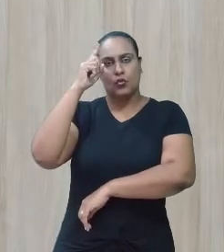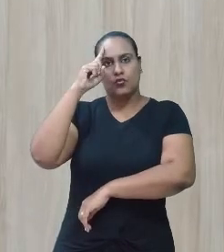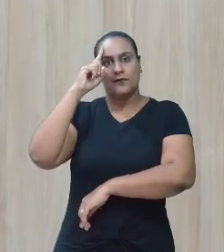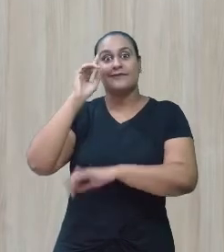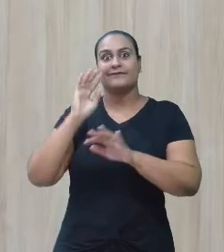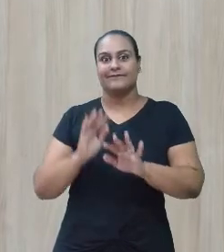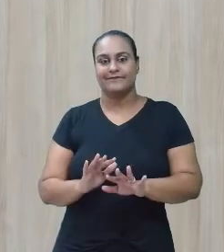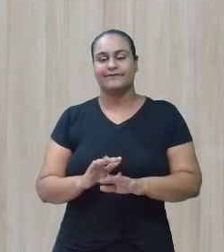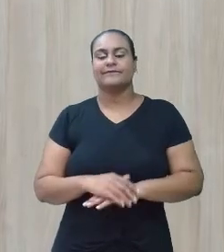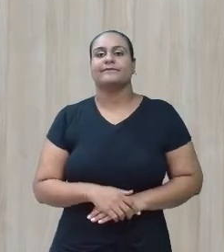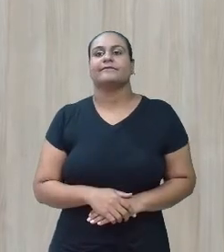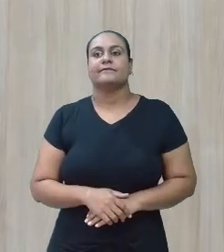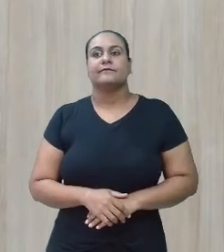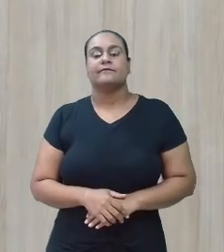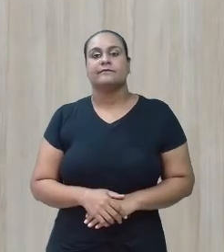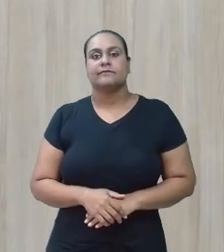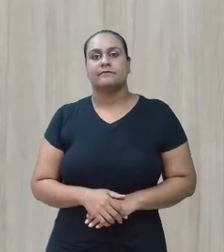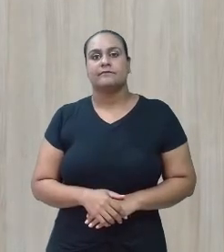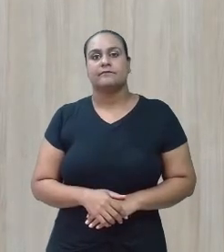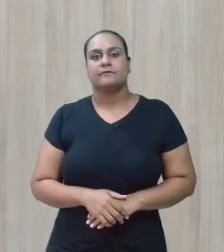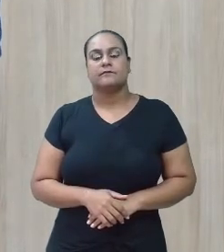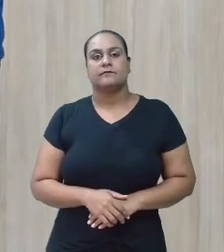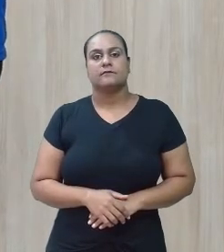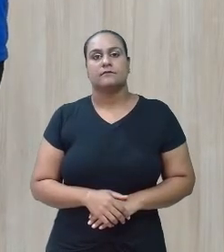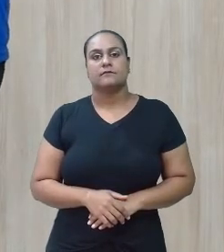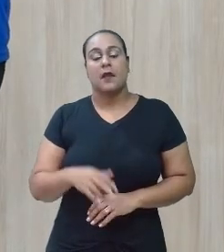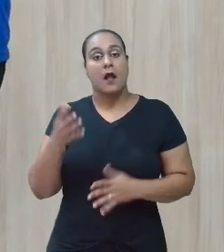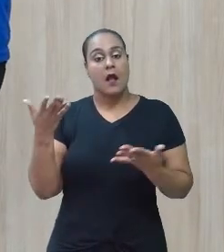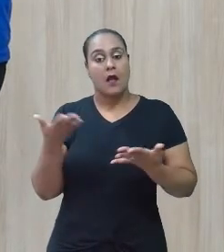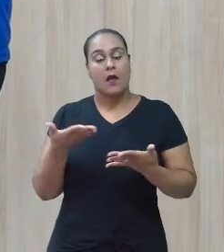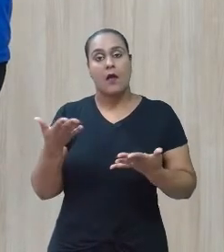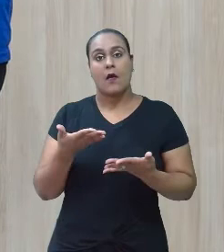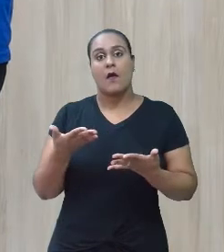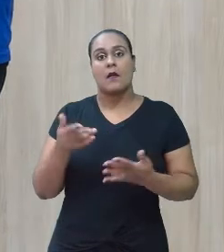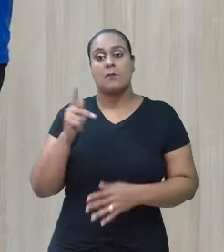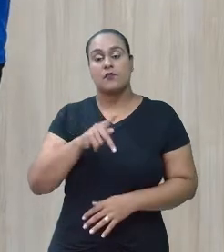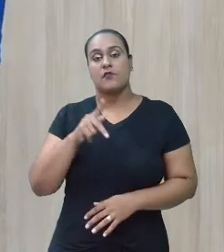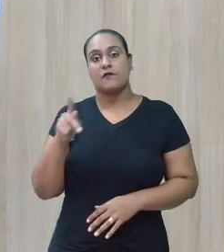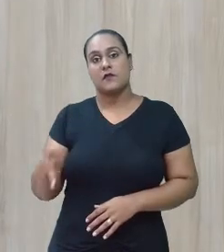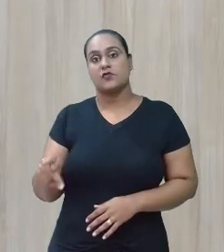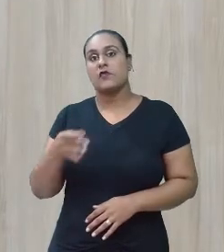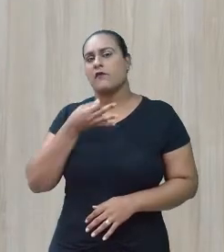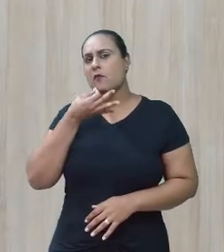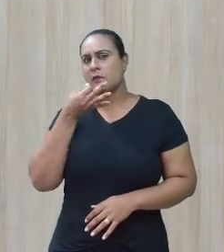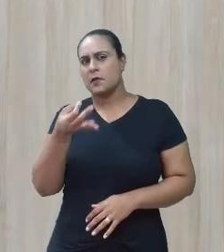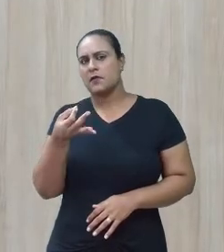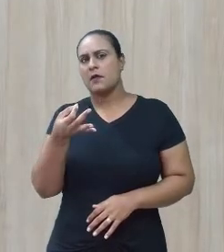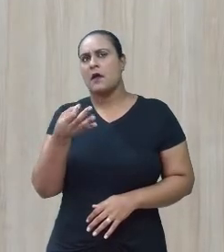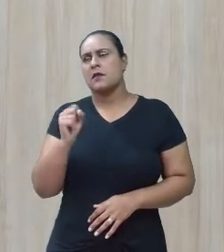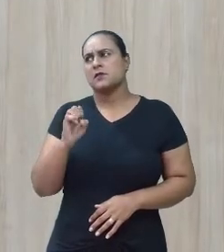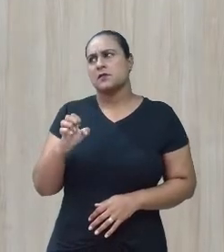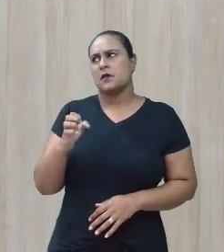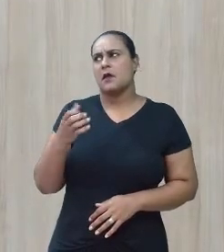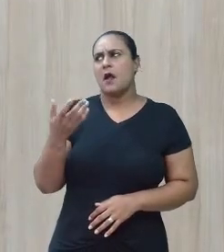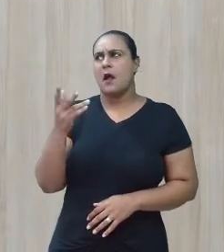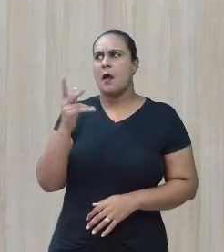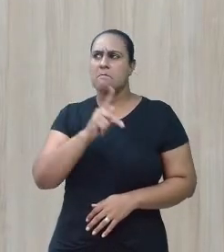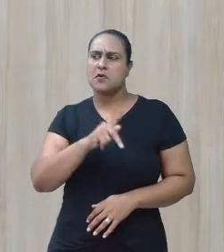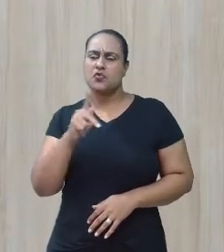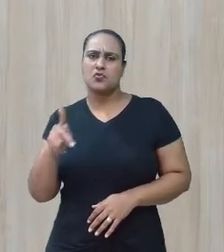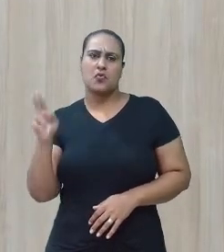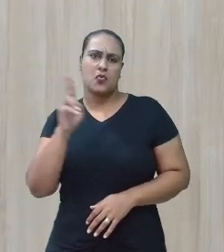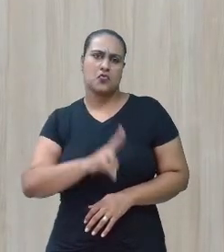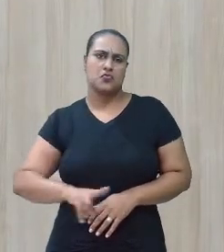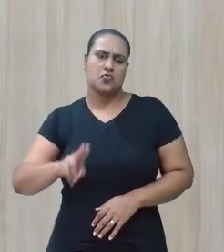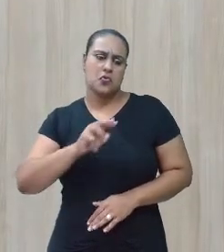aqui vamos ver a contribuição da professora Isabel sobre esse método, se alguém já usou, se alguém já falou com ela sobre esse método,